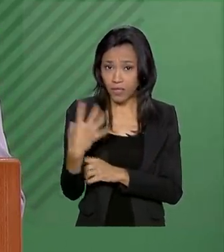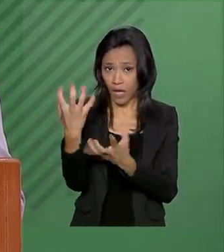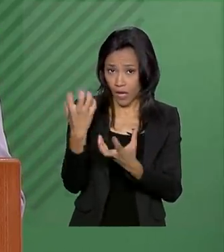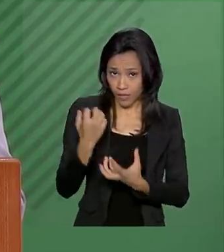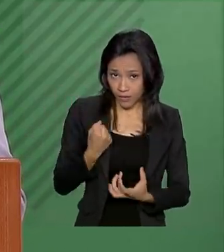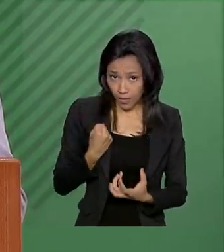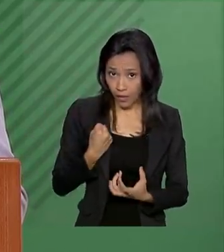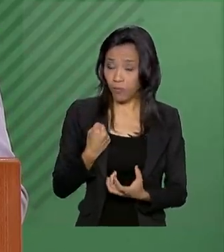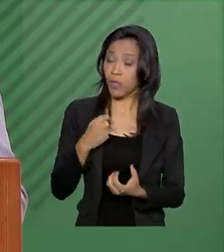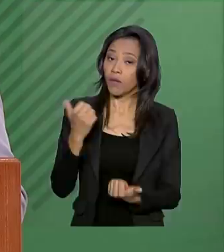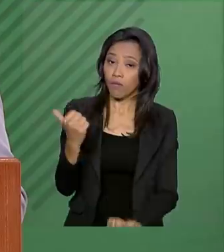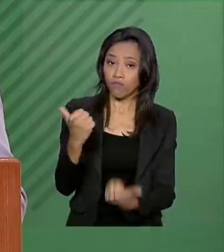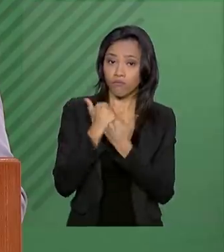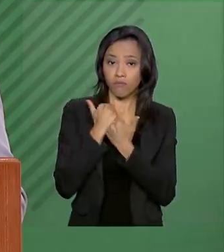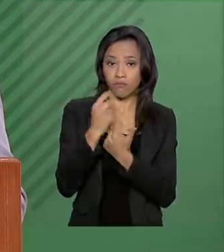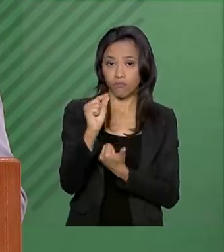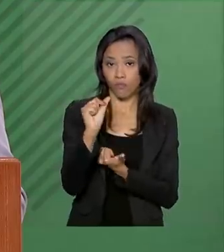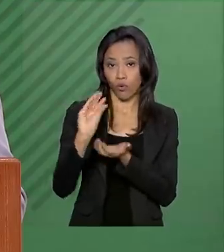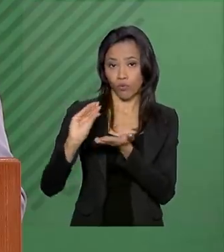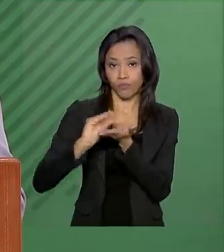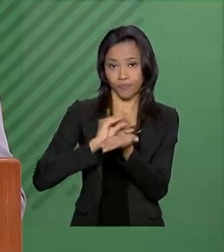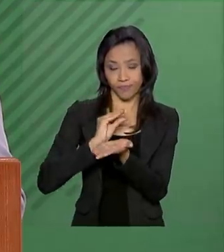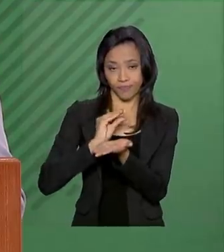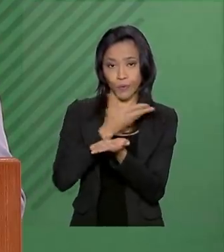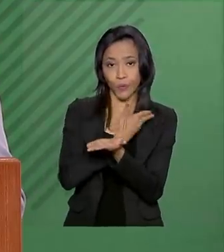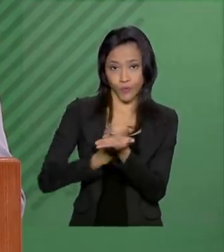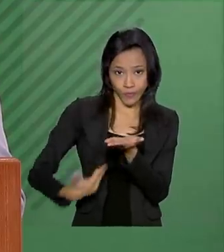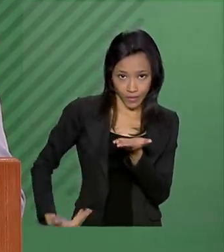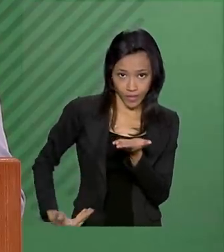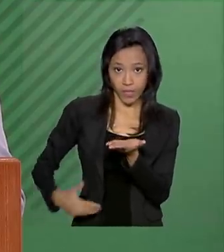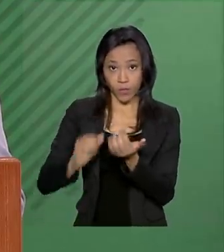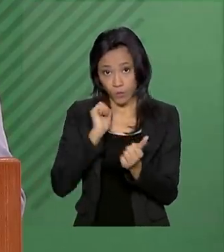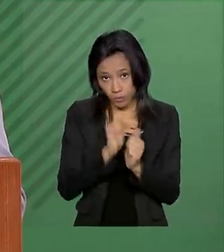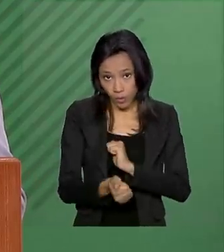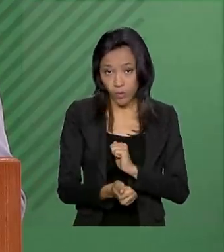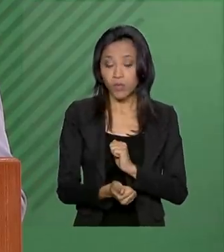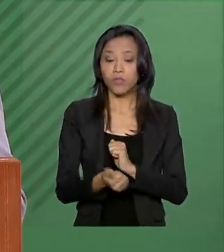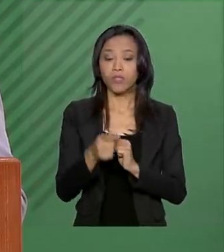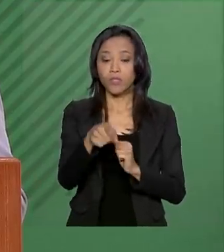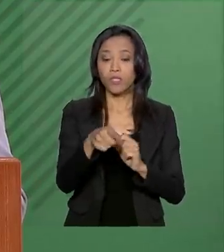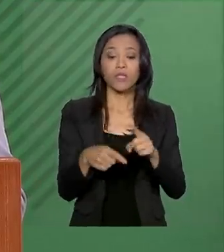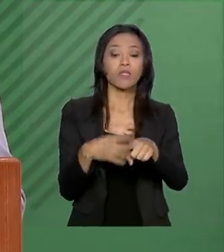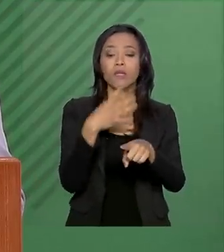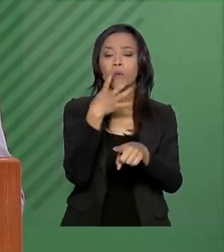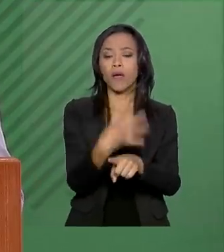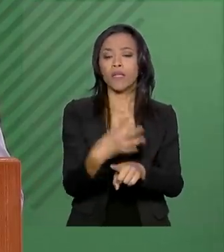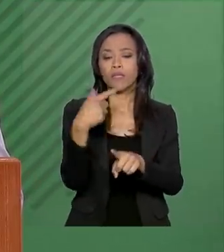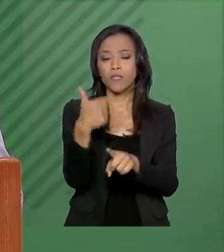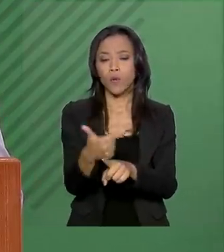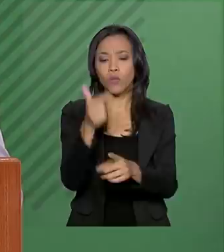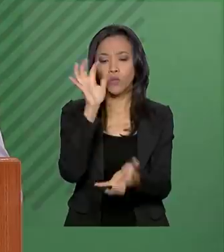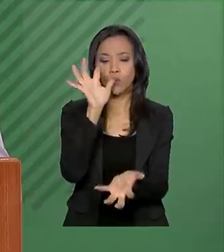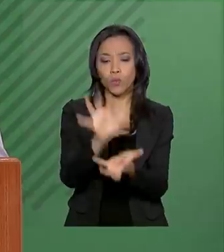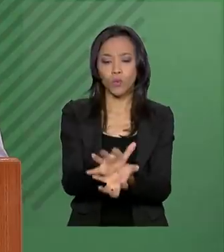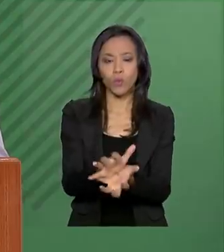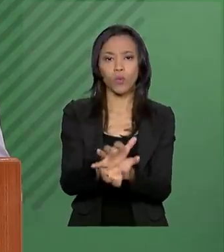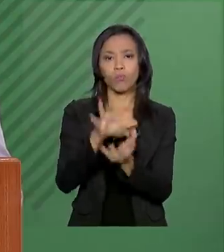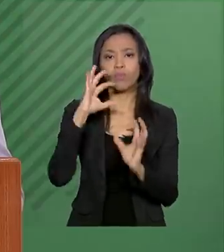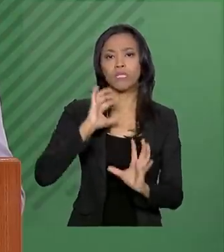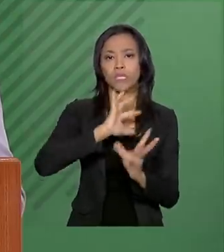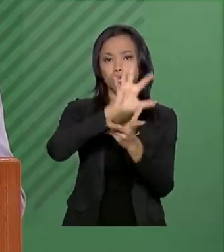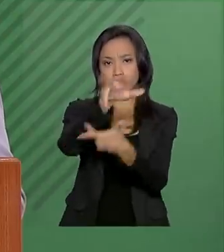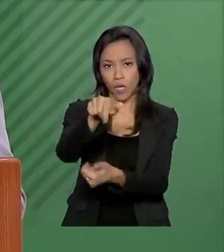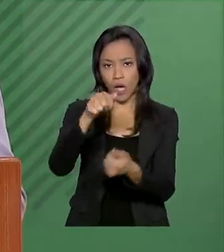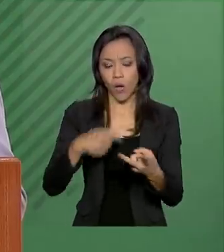Atleta, sendo 56 da categoria nacional, 42 da categoria internacional,